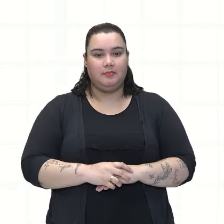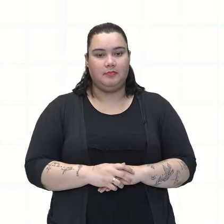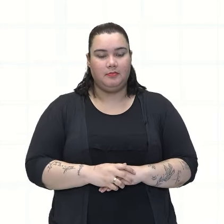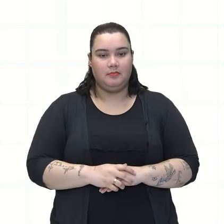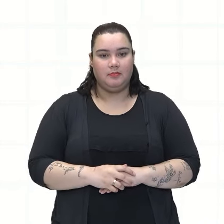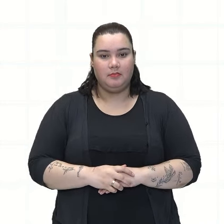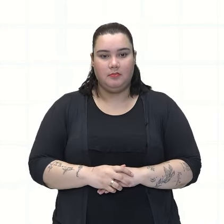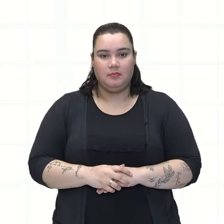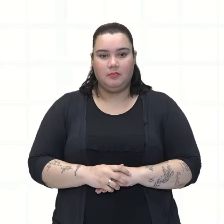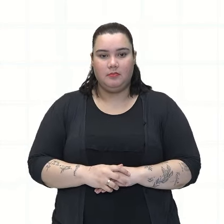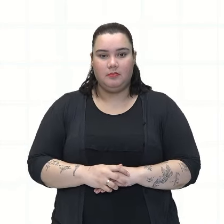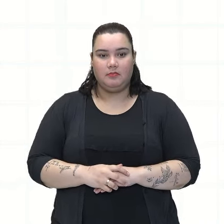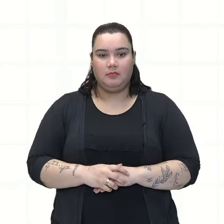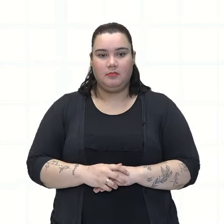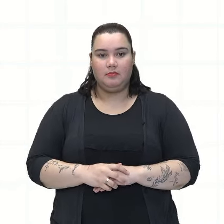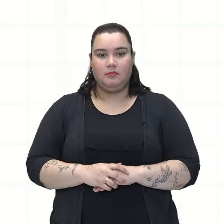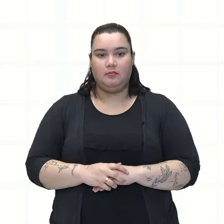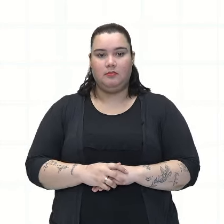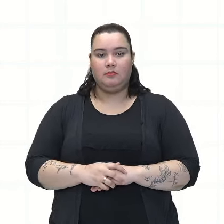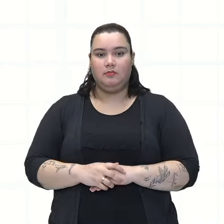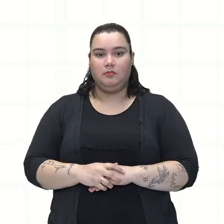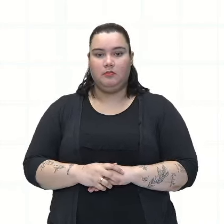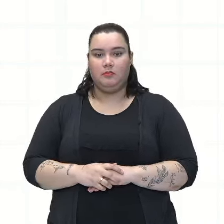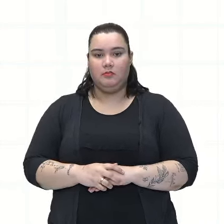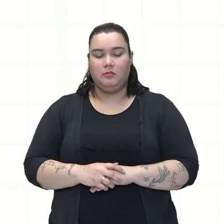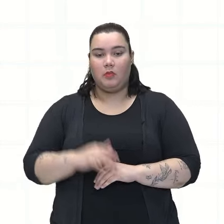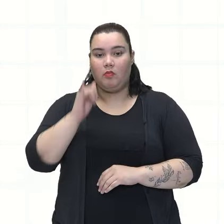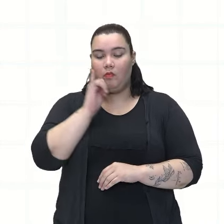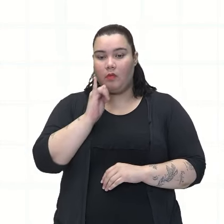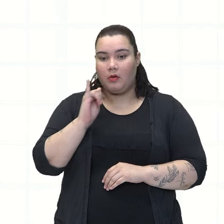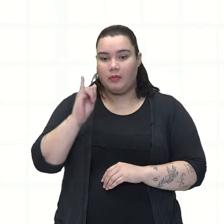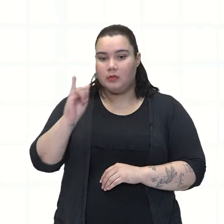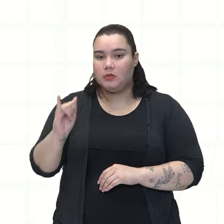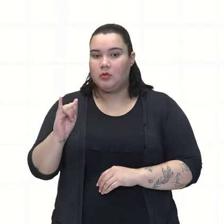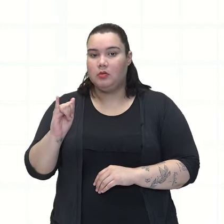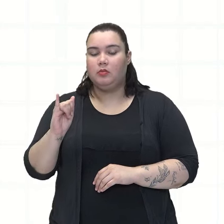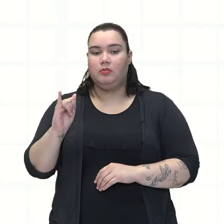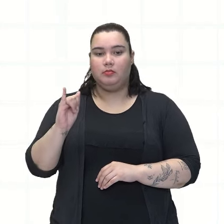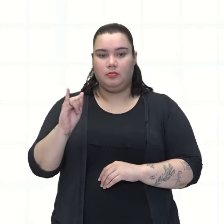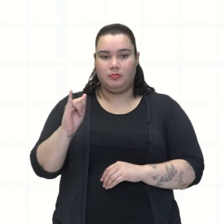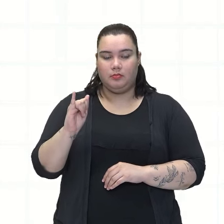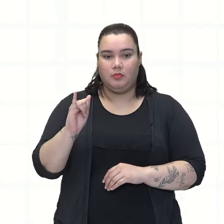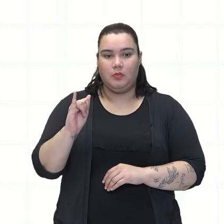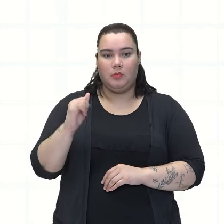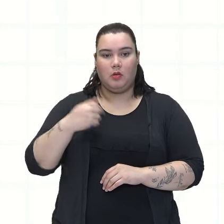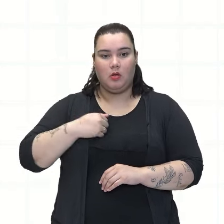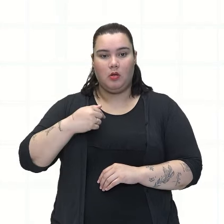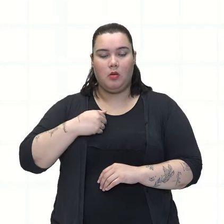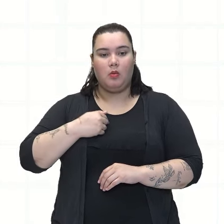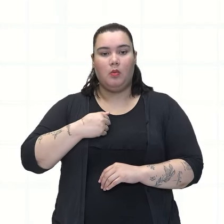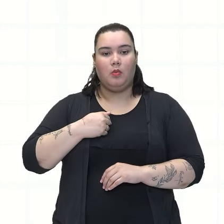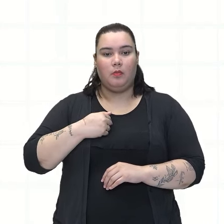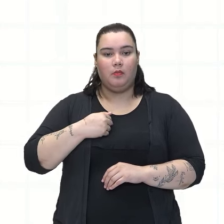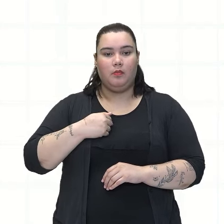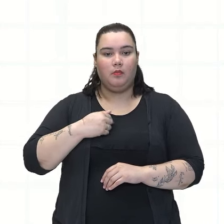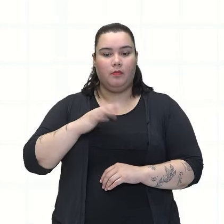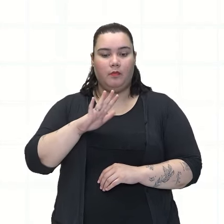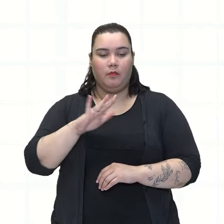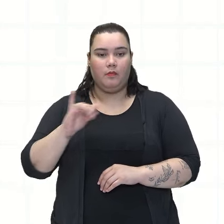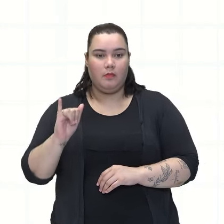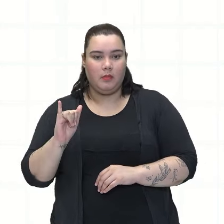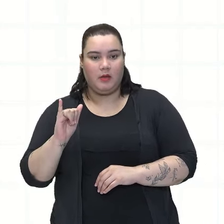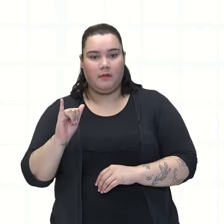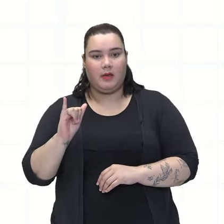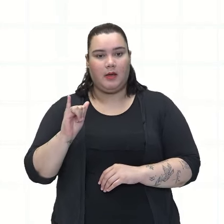going to, né, e eu vou dizer a ela que eu vou, né, I'm going to